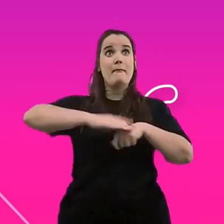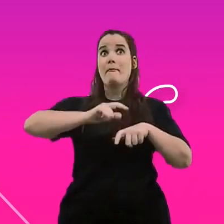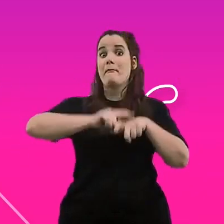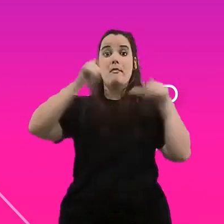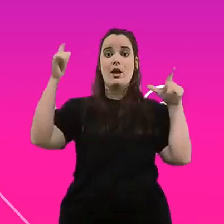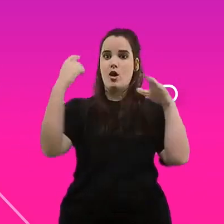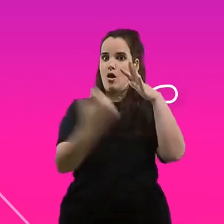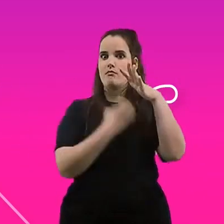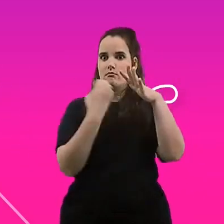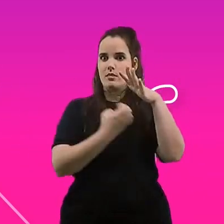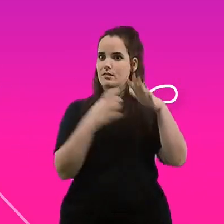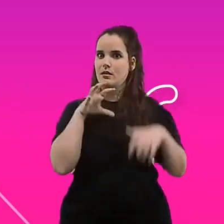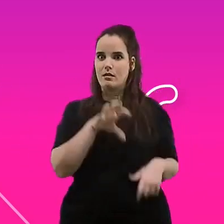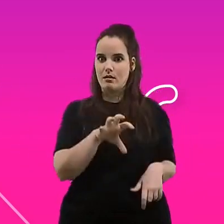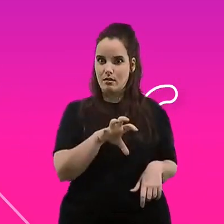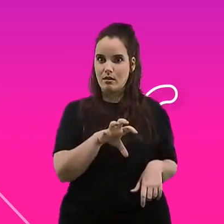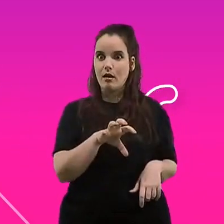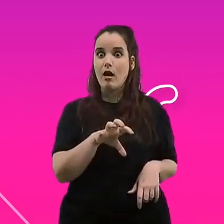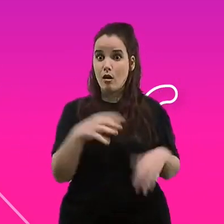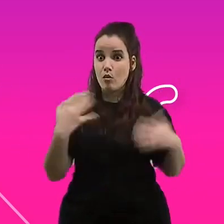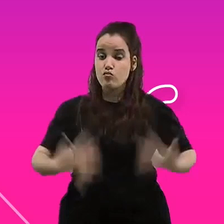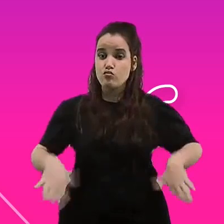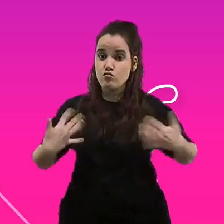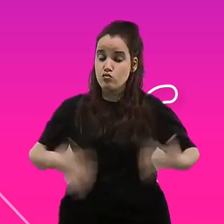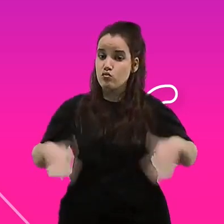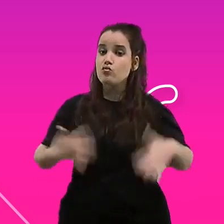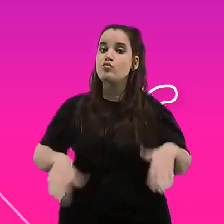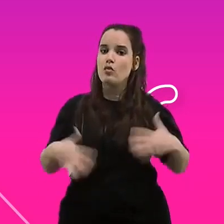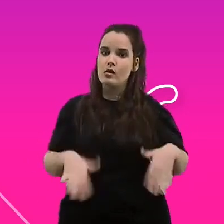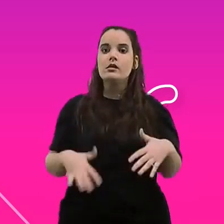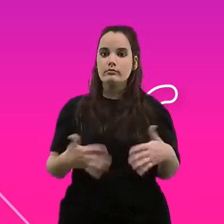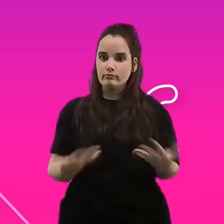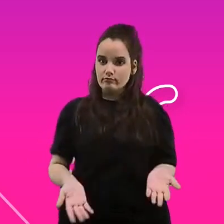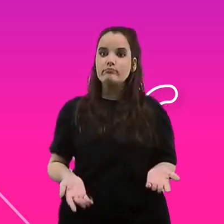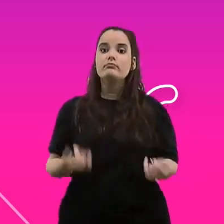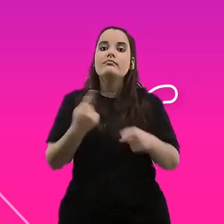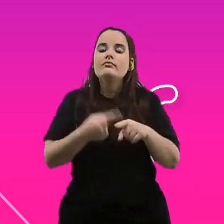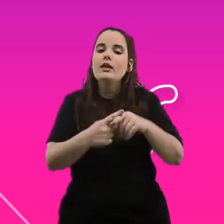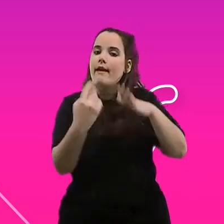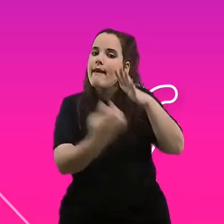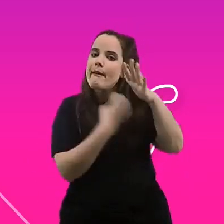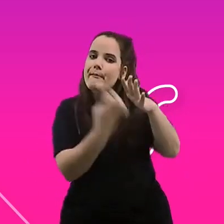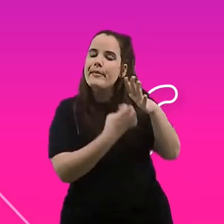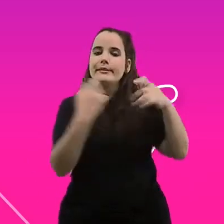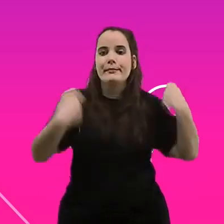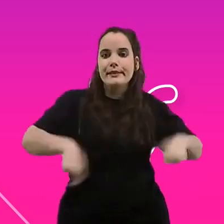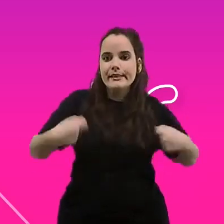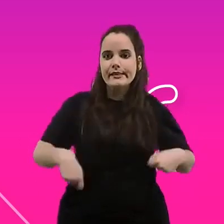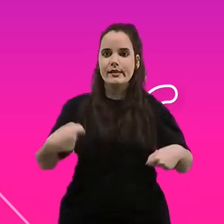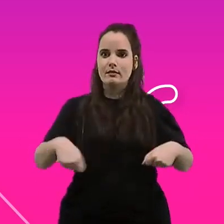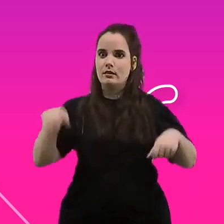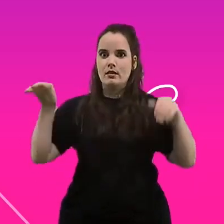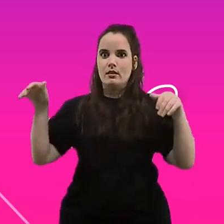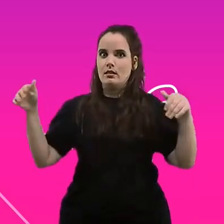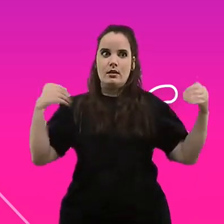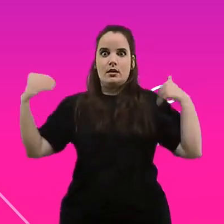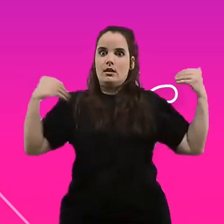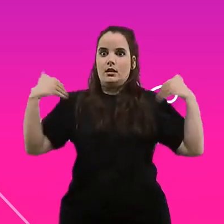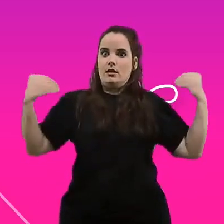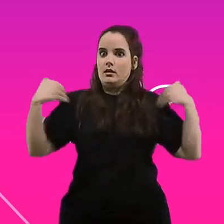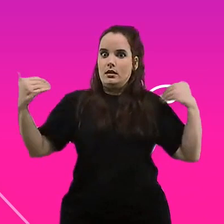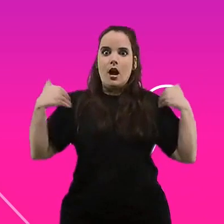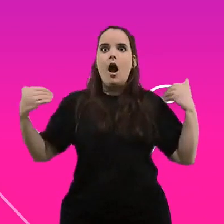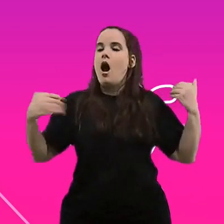foi a reação da empresa, né, para atender as demandas que surgiram com a pandemia. Então, eu queria que você